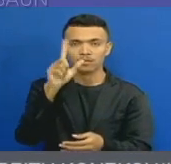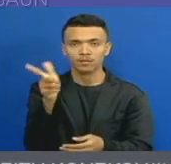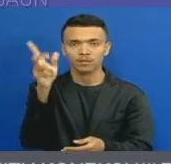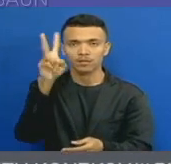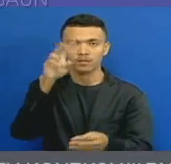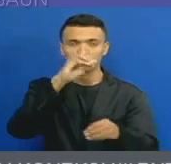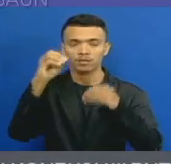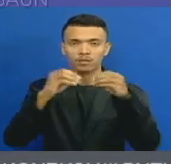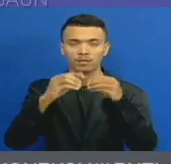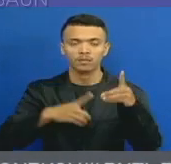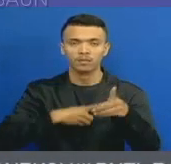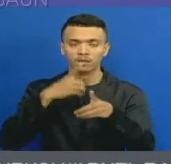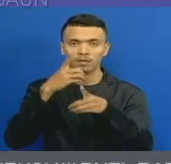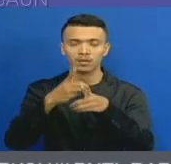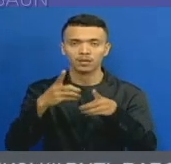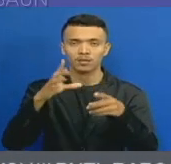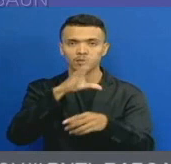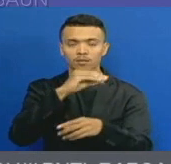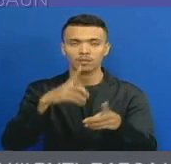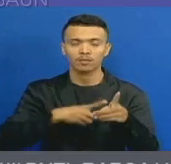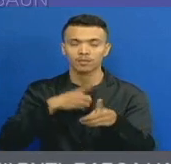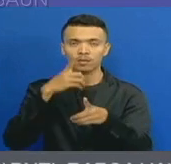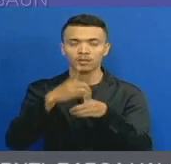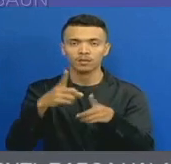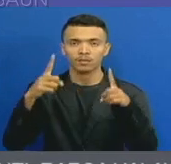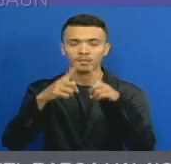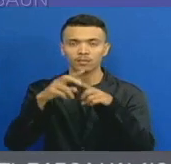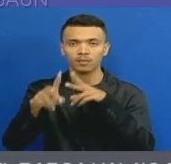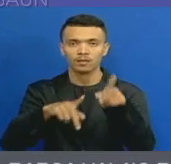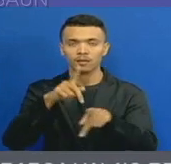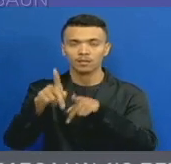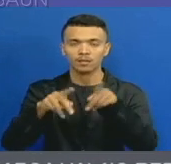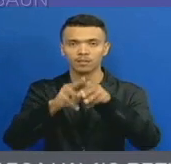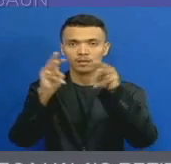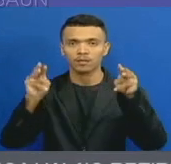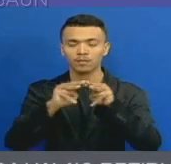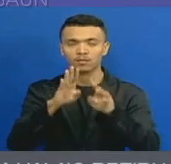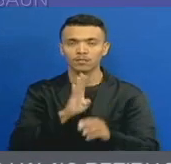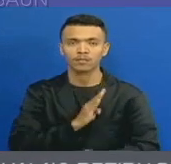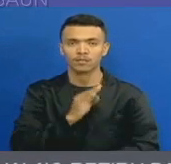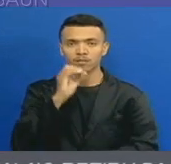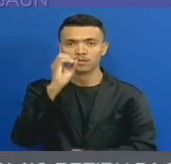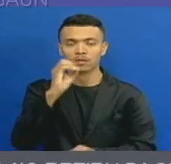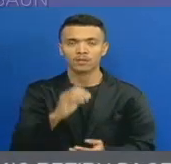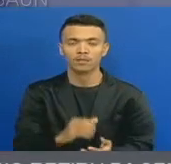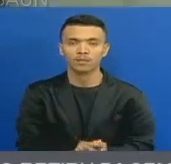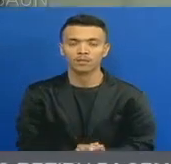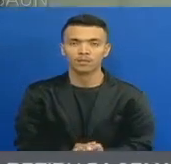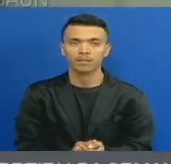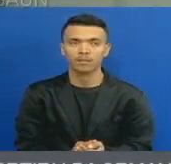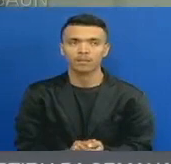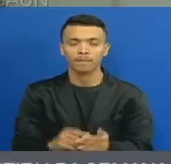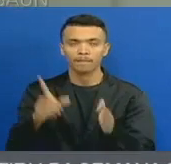14/2022, com ba direito autor, no direito conexo ba entidade e município Bobonaro. E a